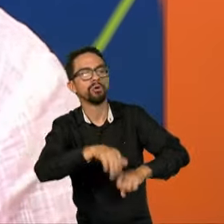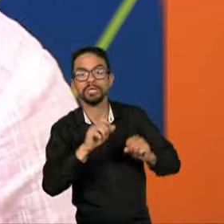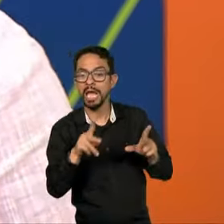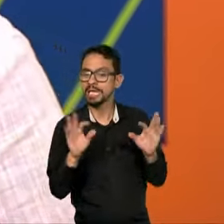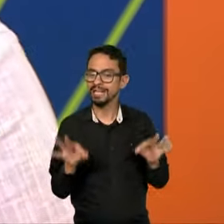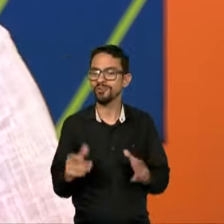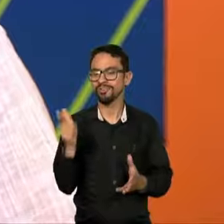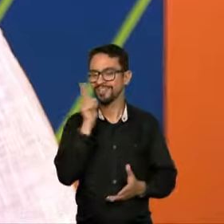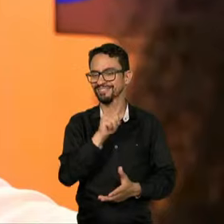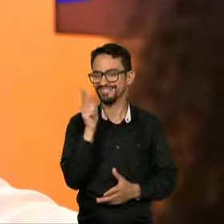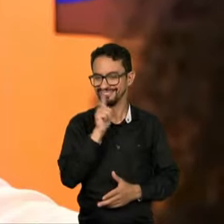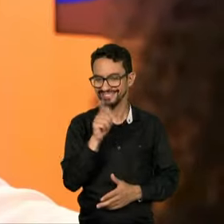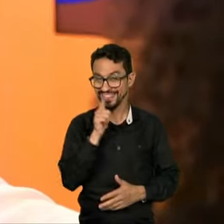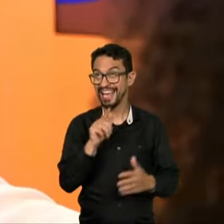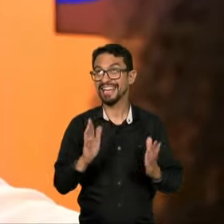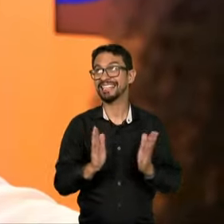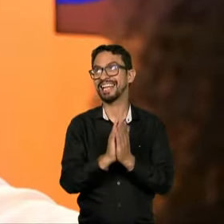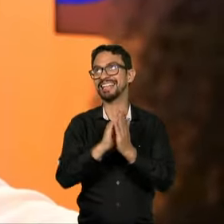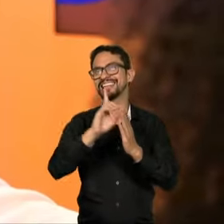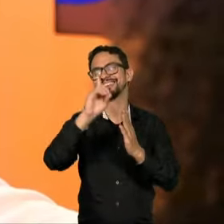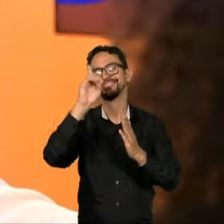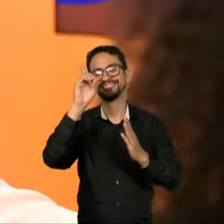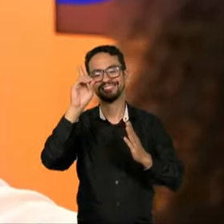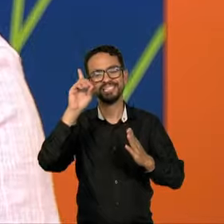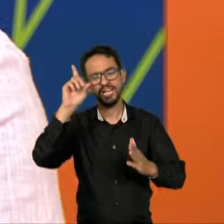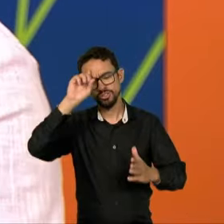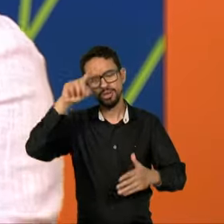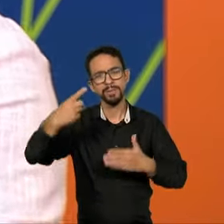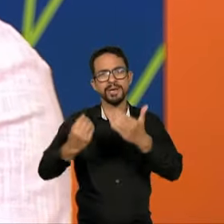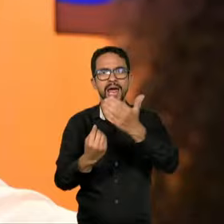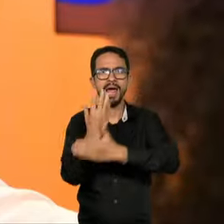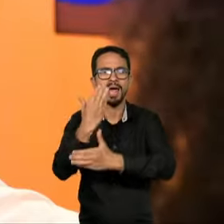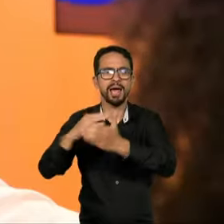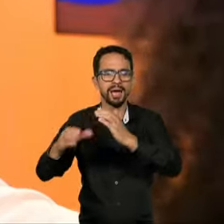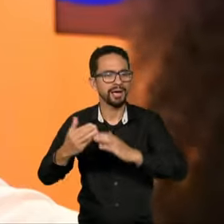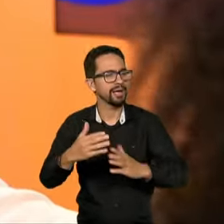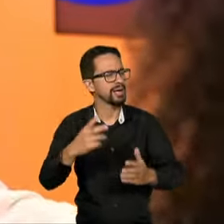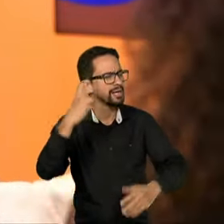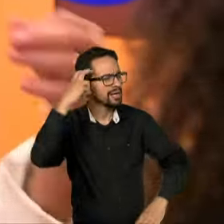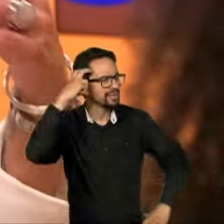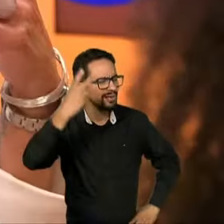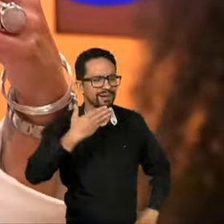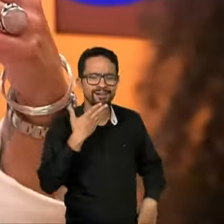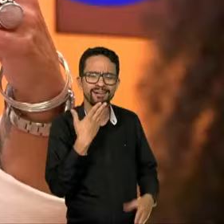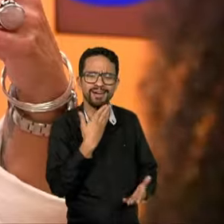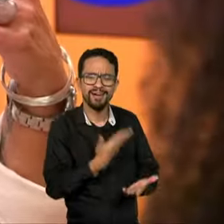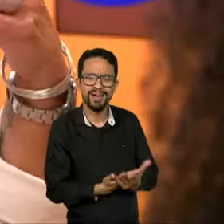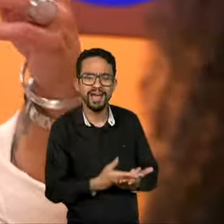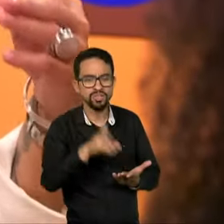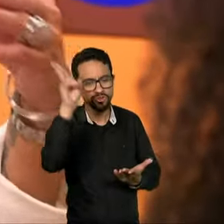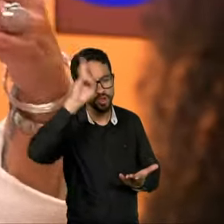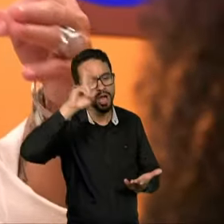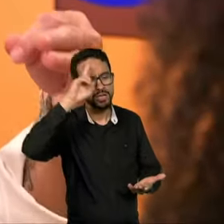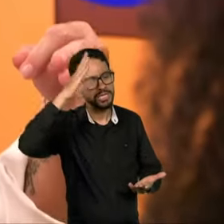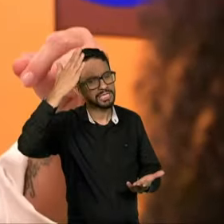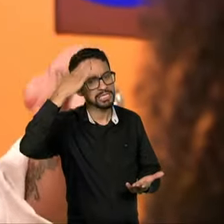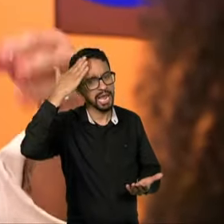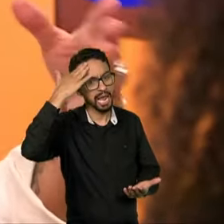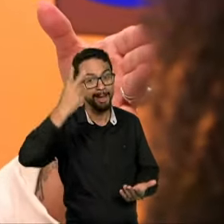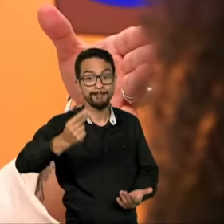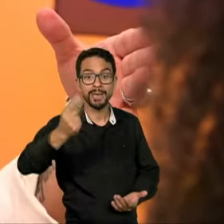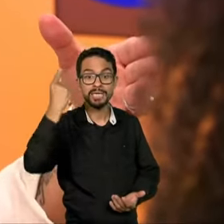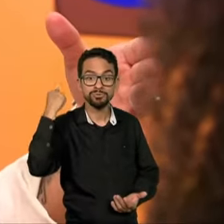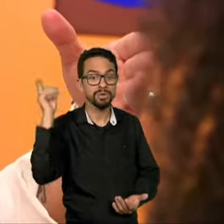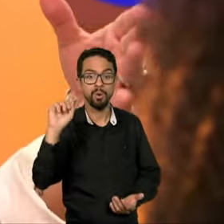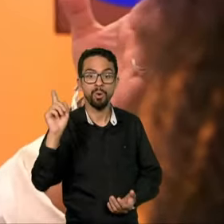deu certo. Mas deu muito certo. Deu certo. No primeiro dia eles começaram a compor. Gente, genial. Eu, por exemplo, essa história eu soube, mas não na época, assim, mas